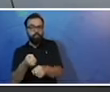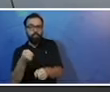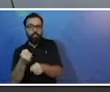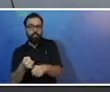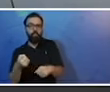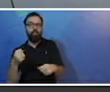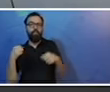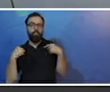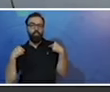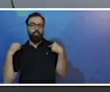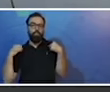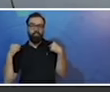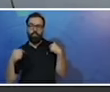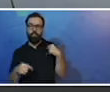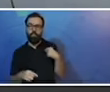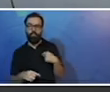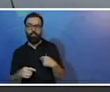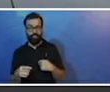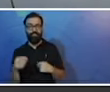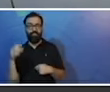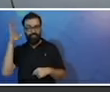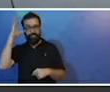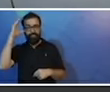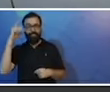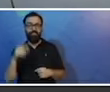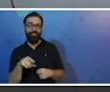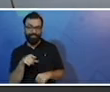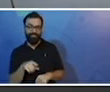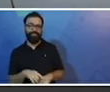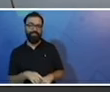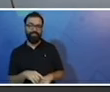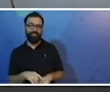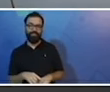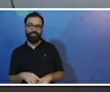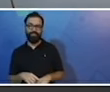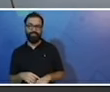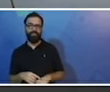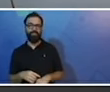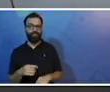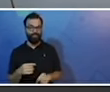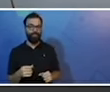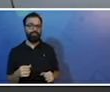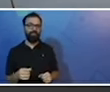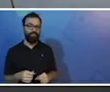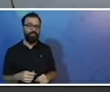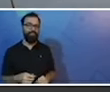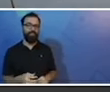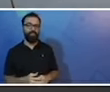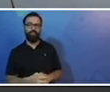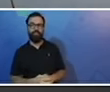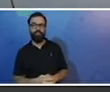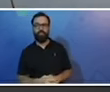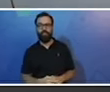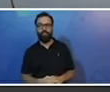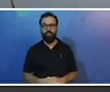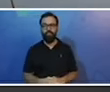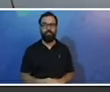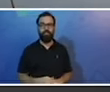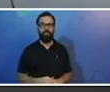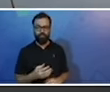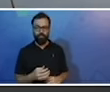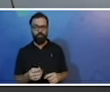os tecidos que faziam as roupas interessante né olha como você vê que brincadeira educação física também é cultura Tá certo e